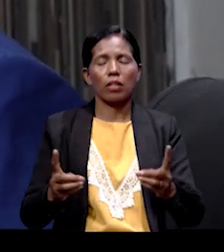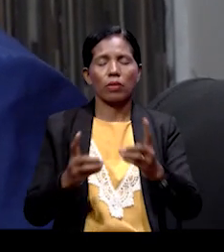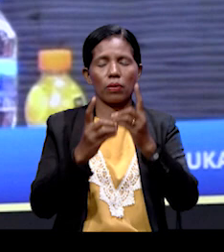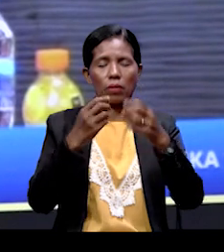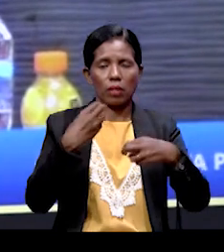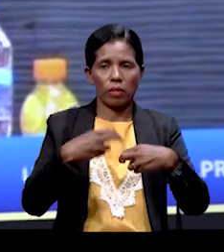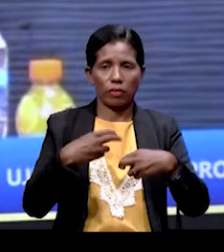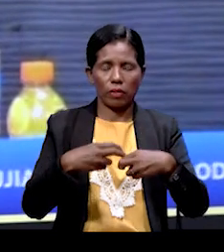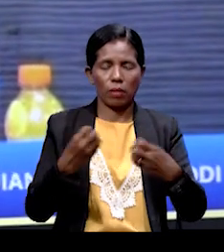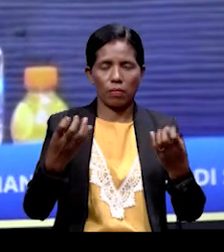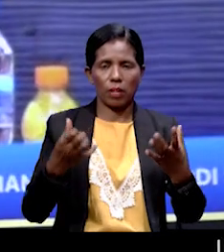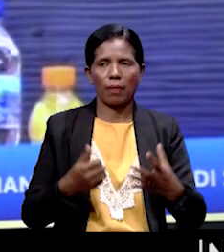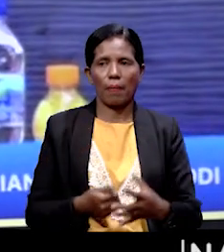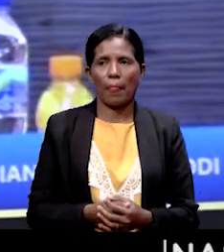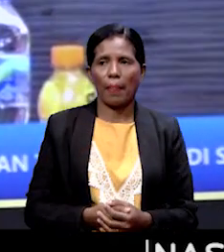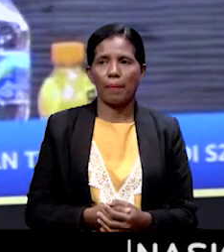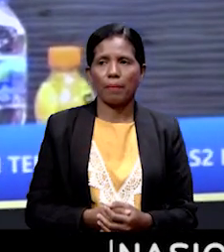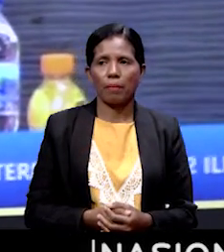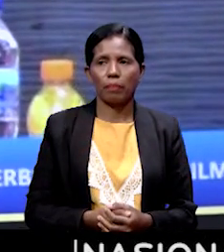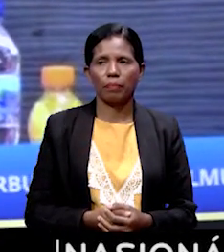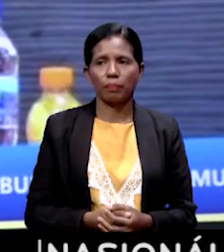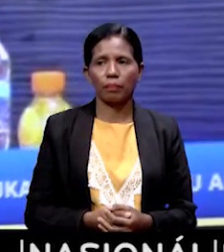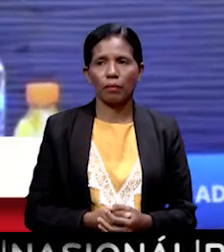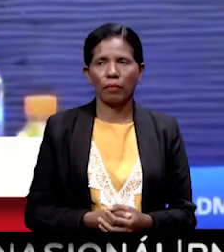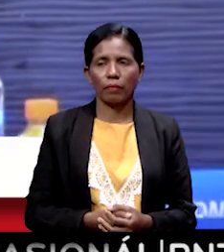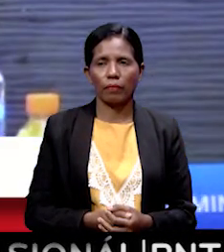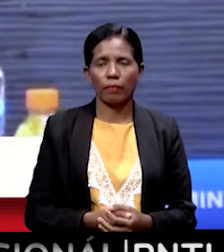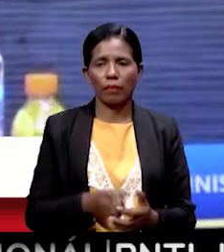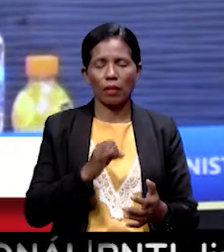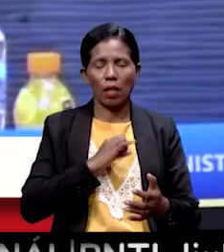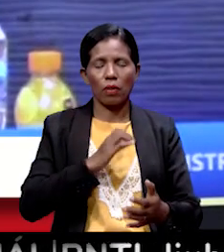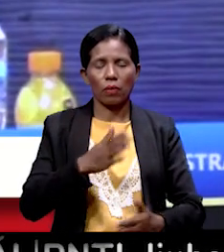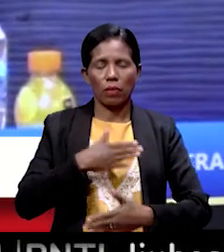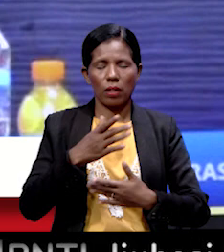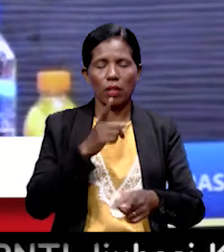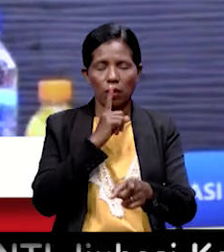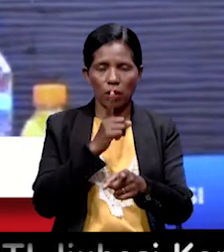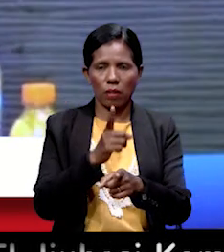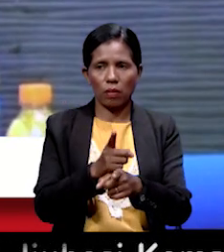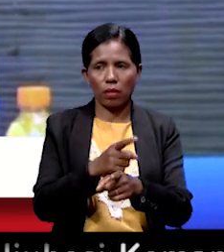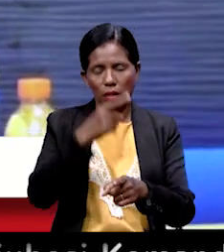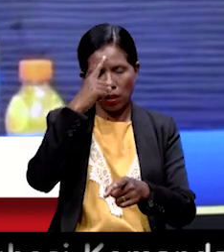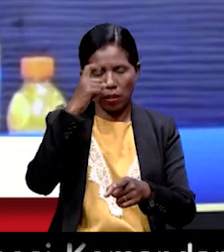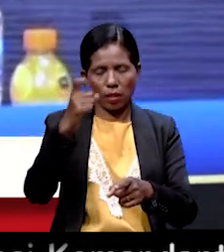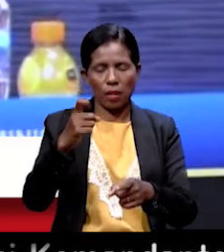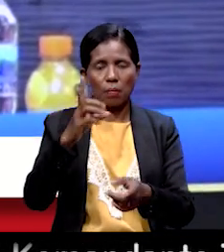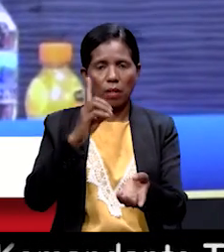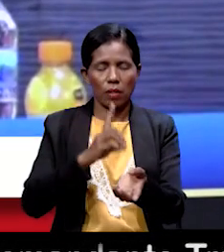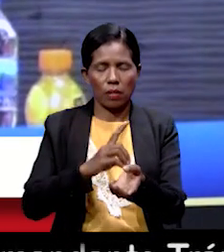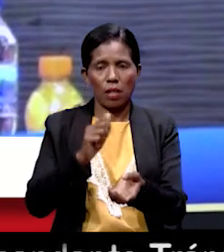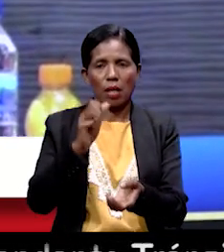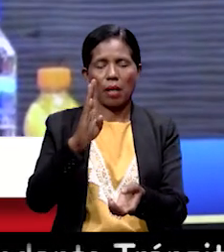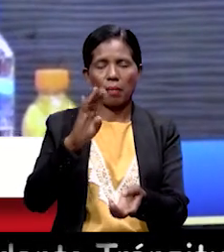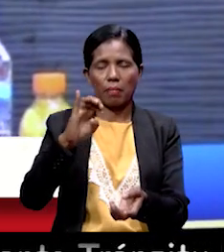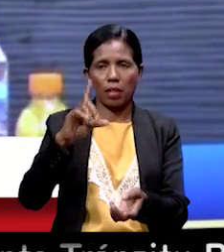oin. Ao contente, ha, e bens, tamo ao pessoal mente ao conhece Abílio.